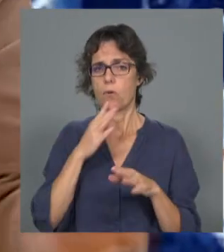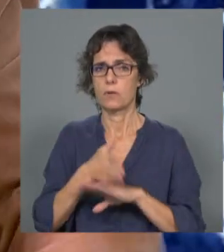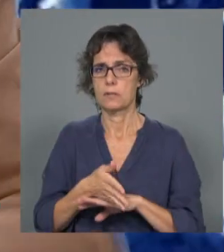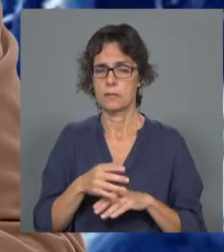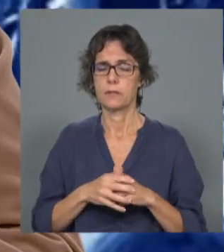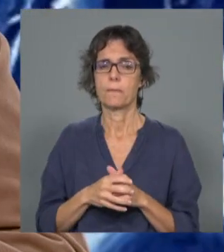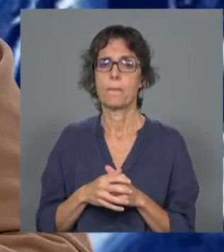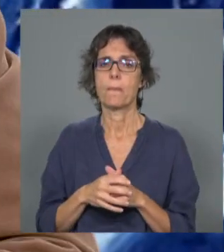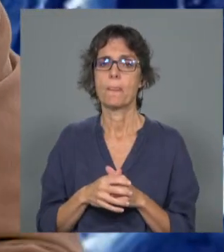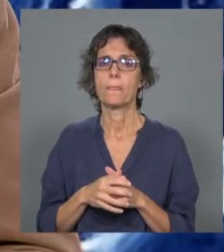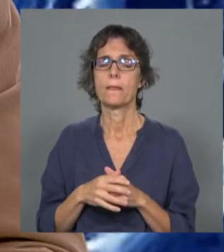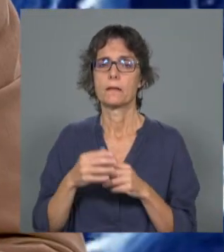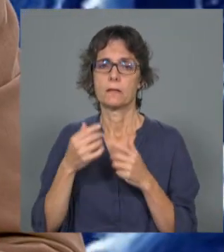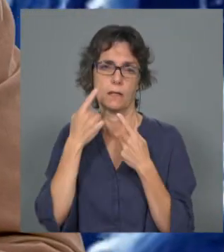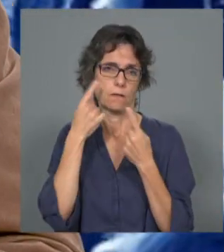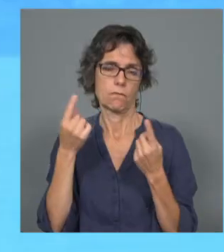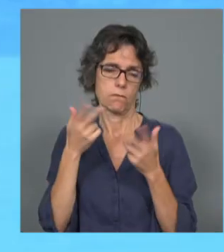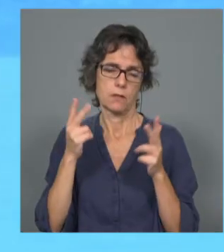Portanto, estão ao dispor de todos no